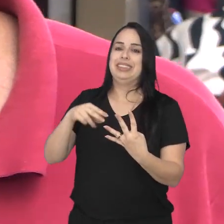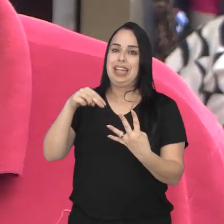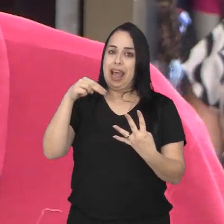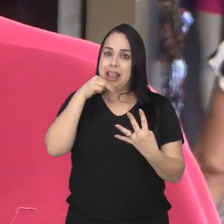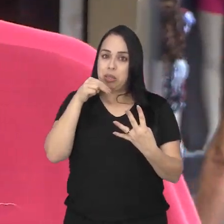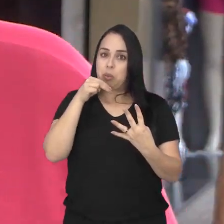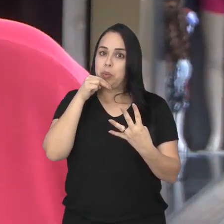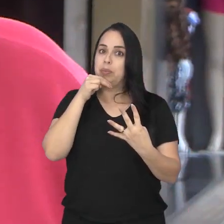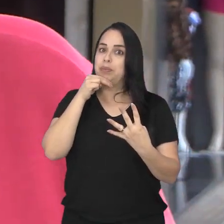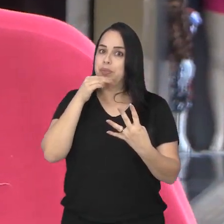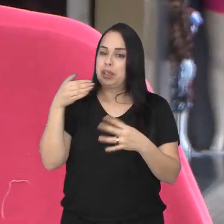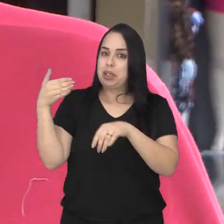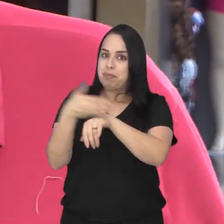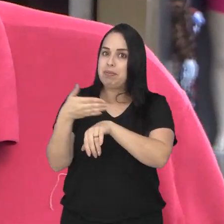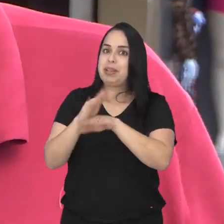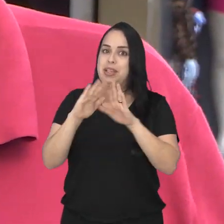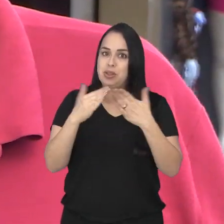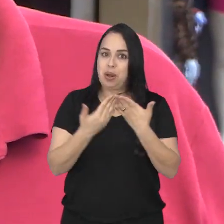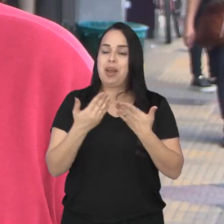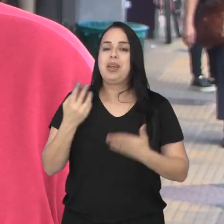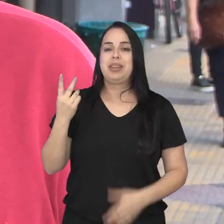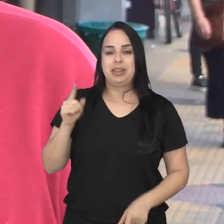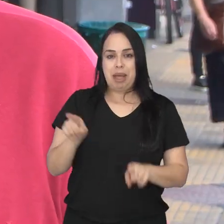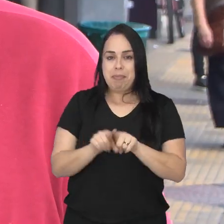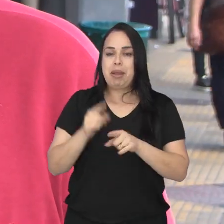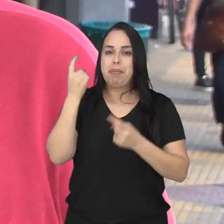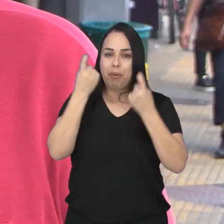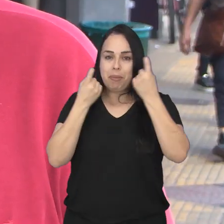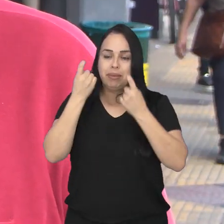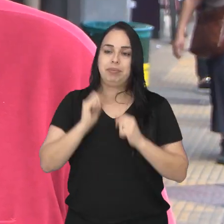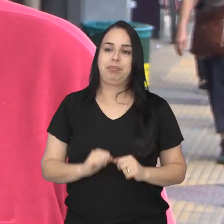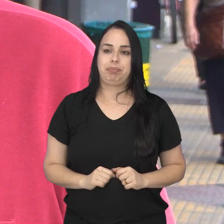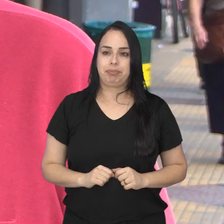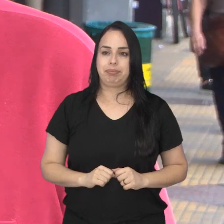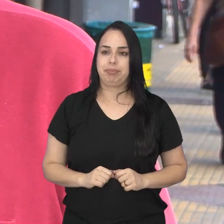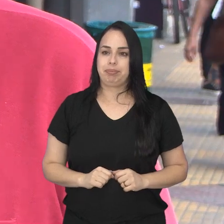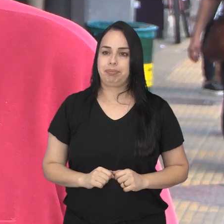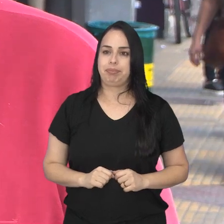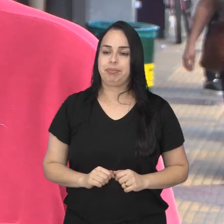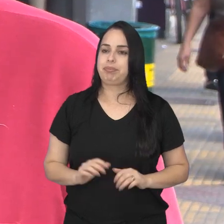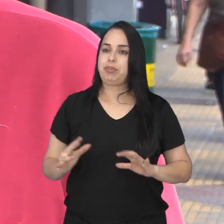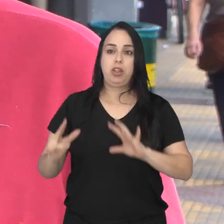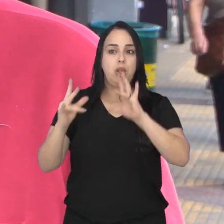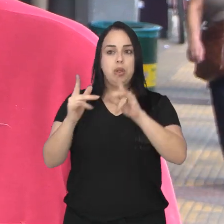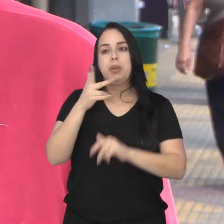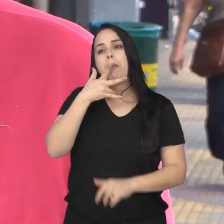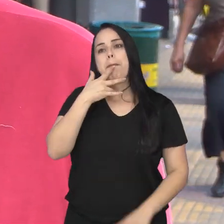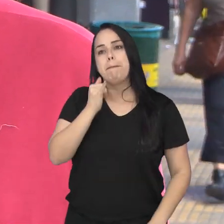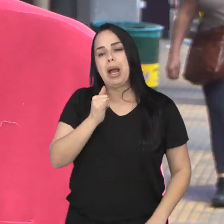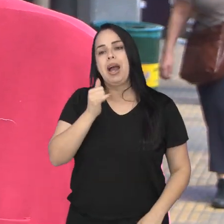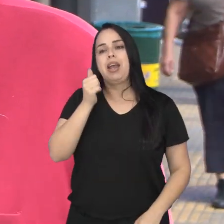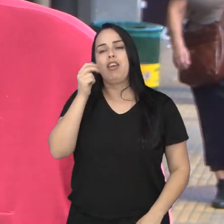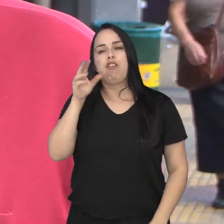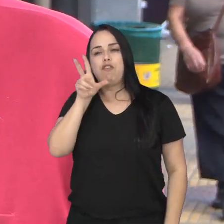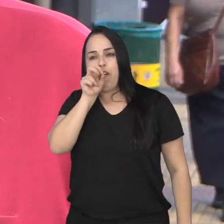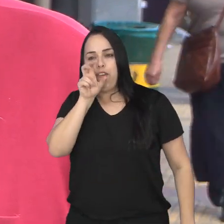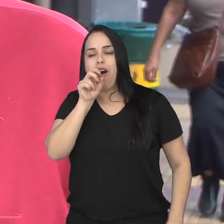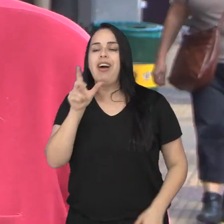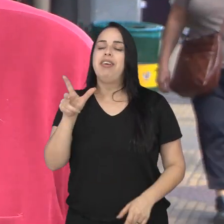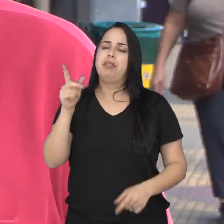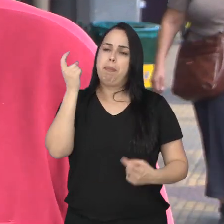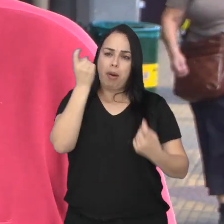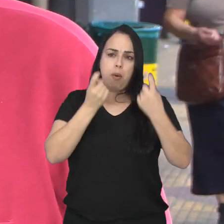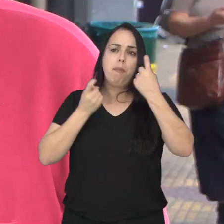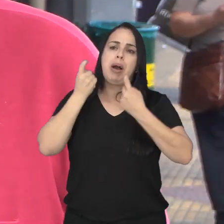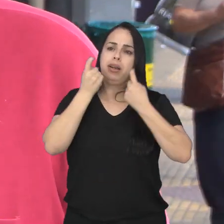em idade escolar e tem a mesma preocupação a preocupação tem para todos os pais e a voz certo